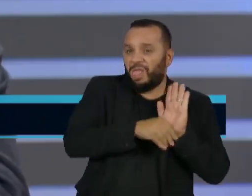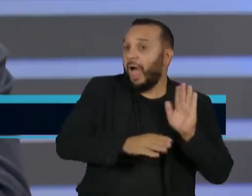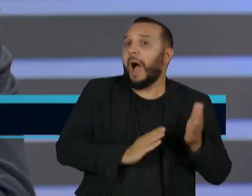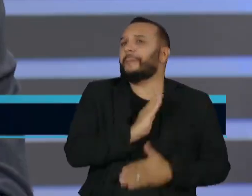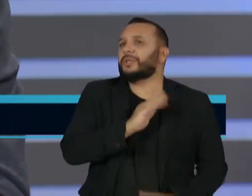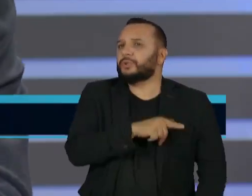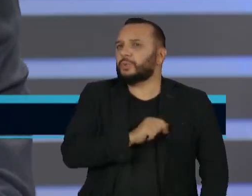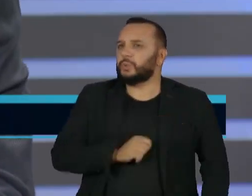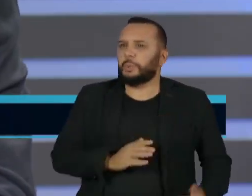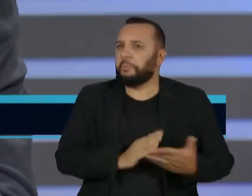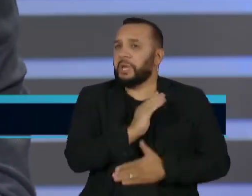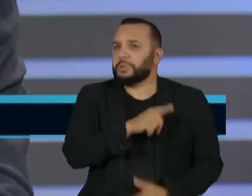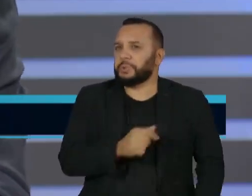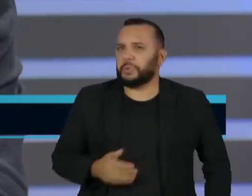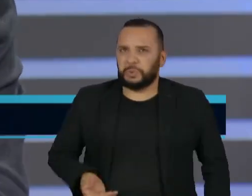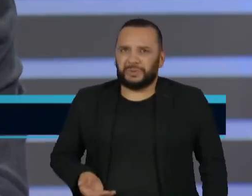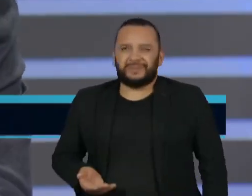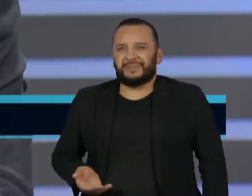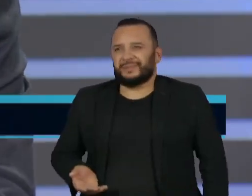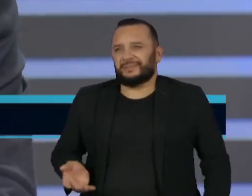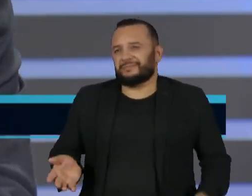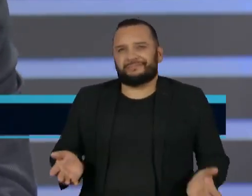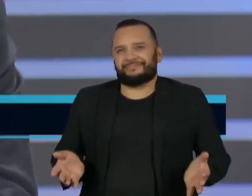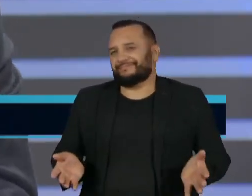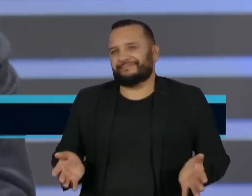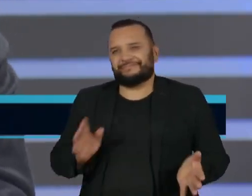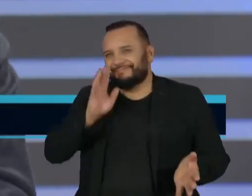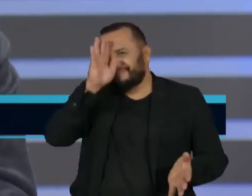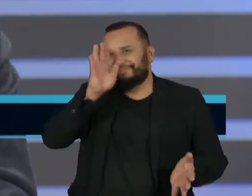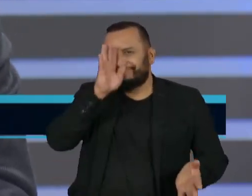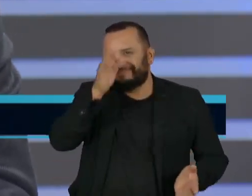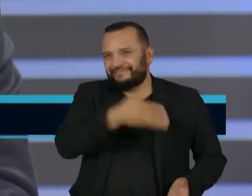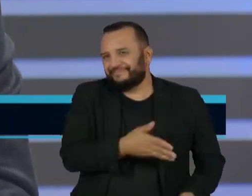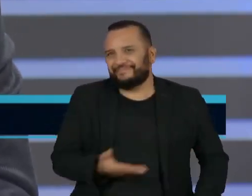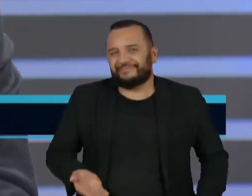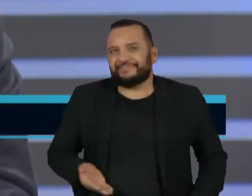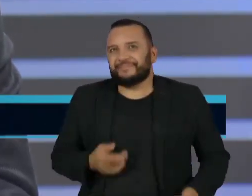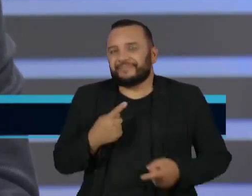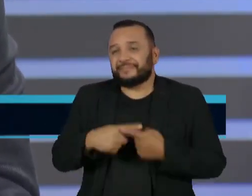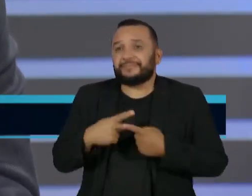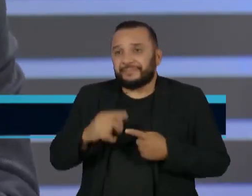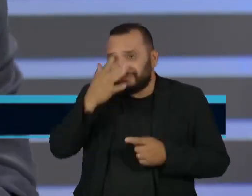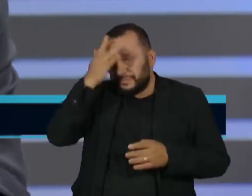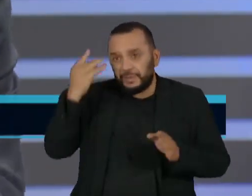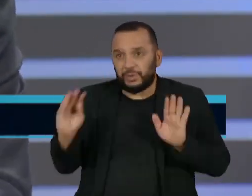passou lá a jabuti em árvore, que a gente fala em Brasília, que se está lá é porque alguém colocou, né? Não mexe.